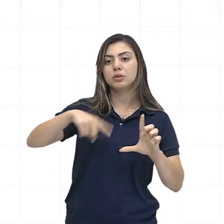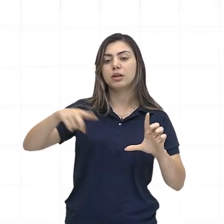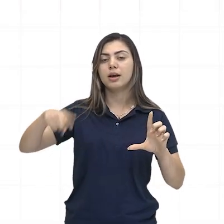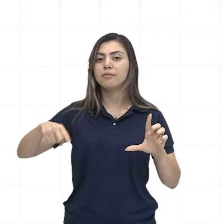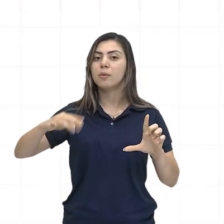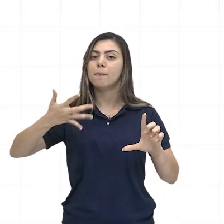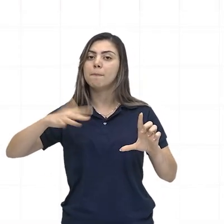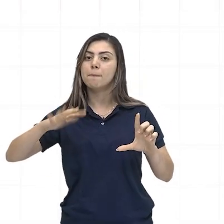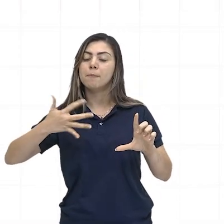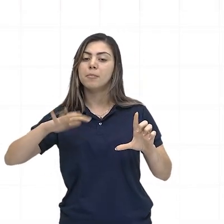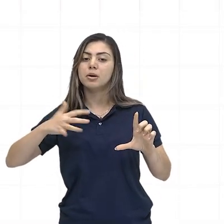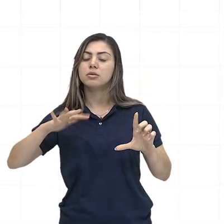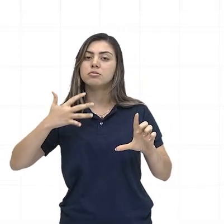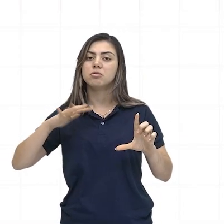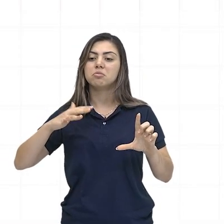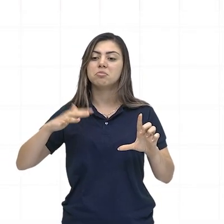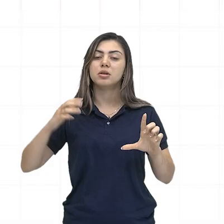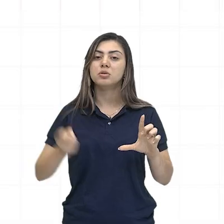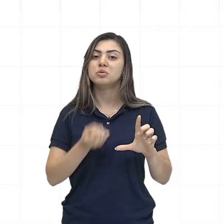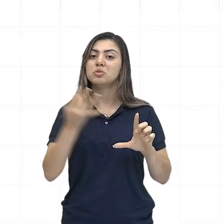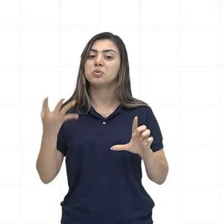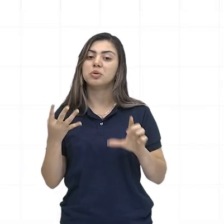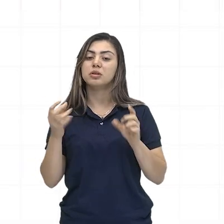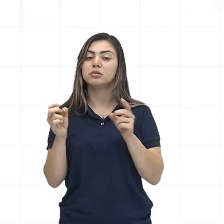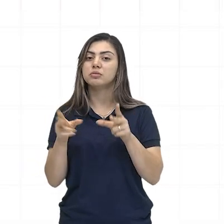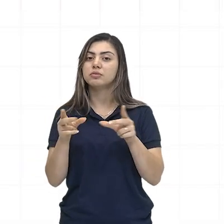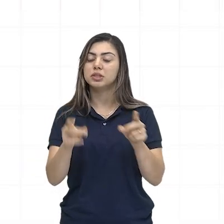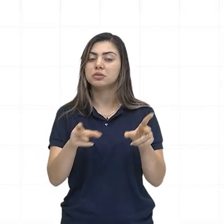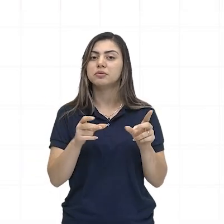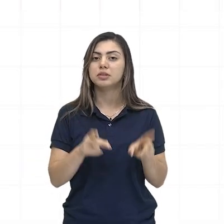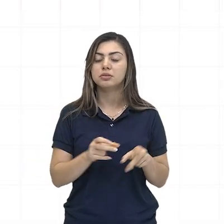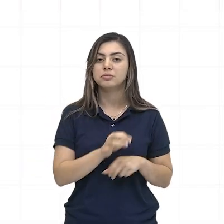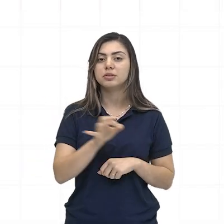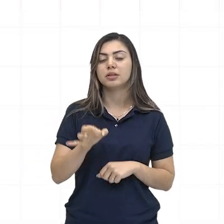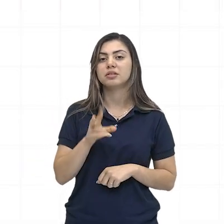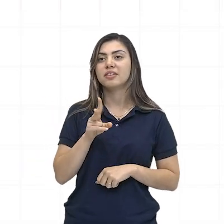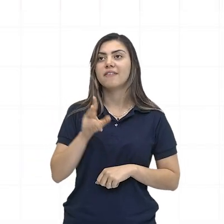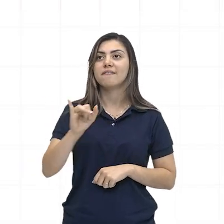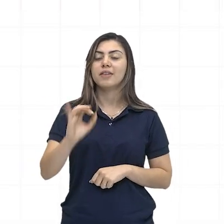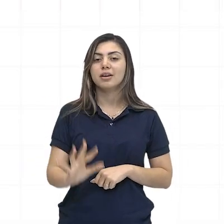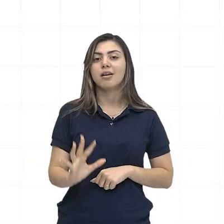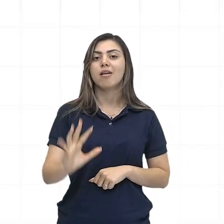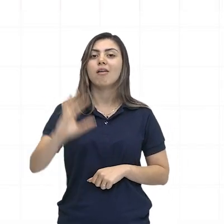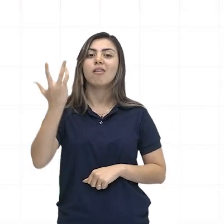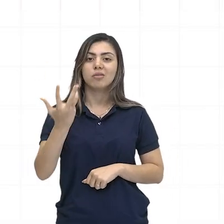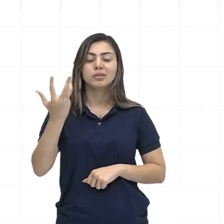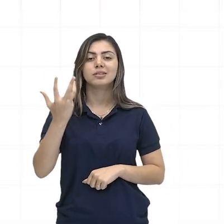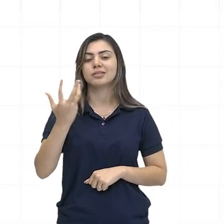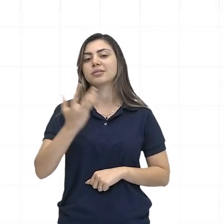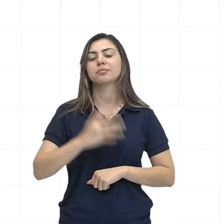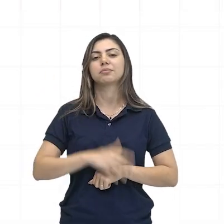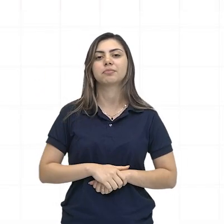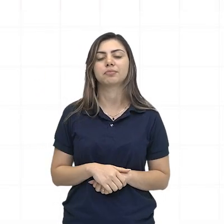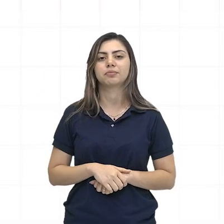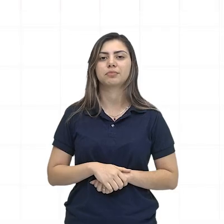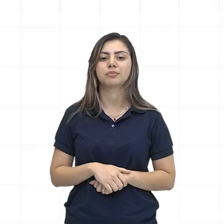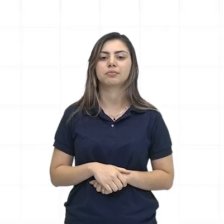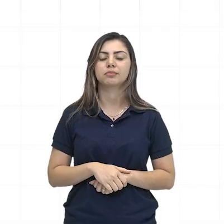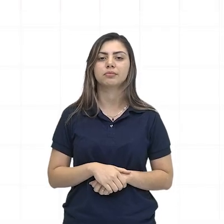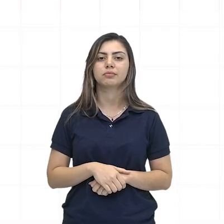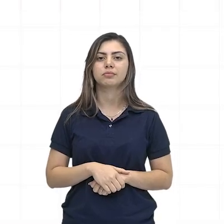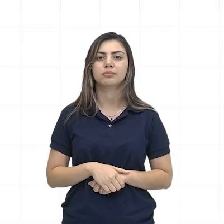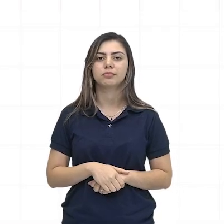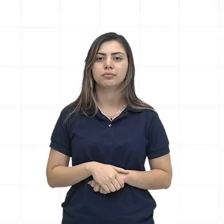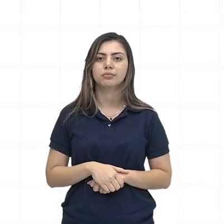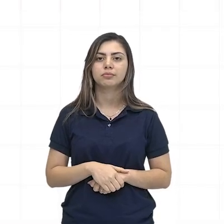uma que se chama, né, uma intuição de acontecer aquele evento, um comportamento, para que aí eu